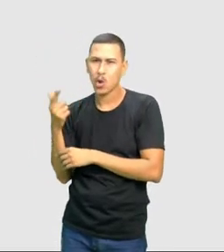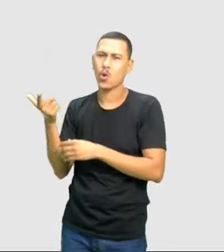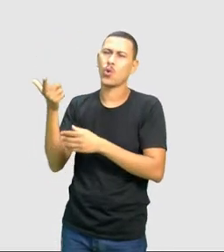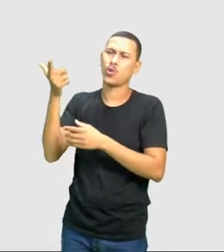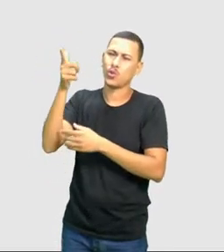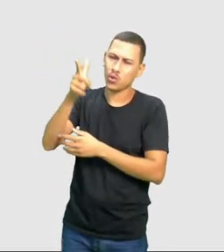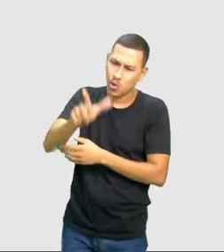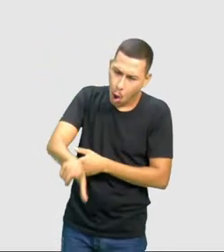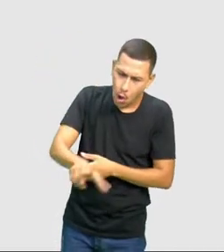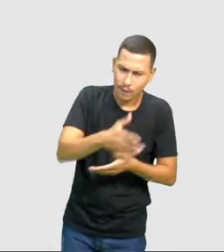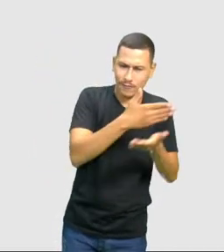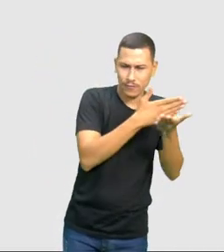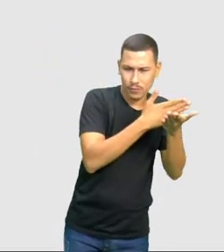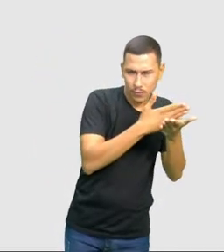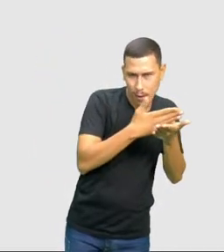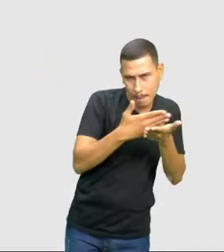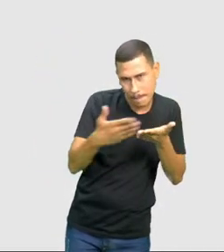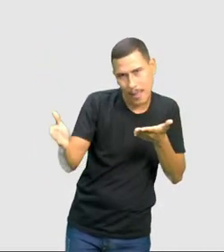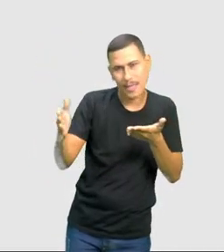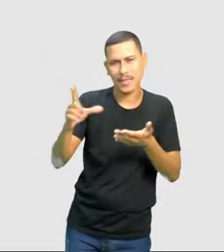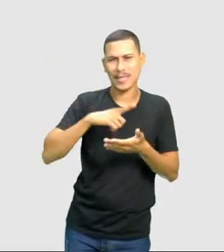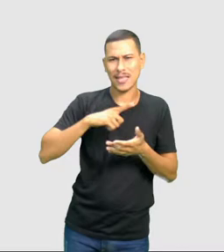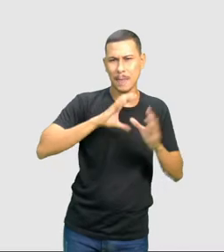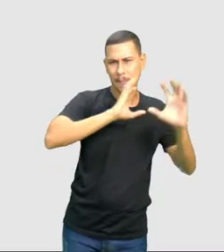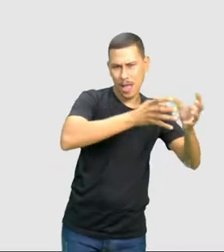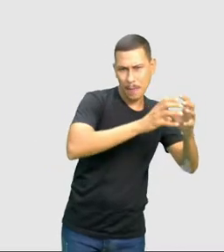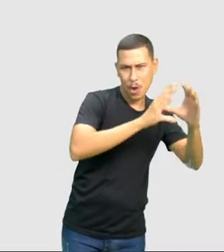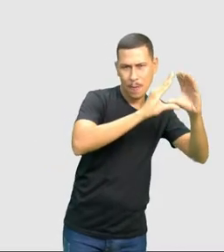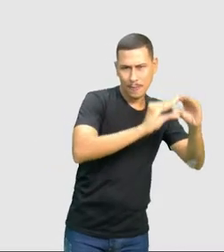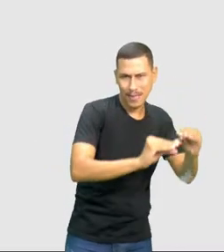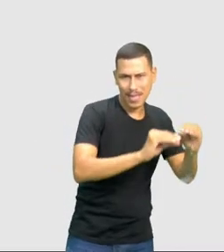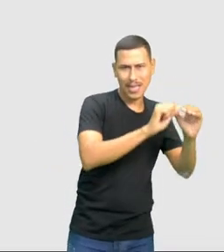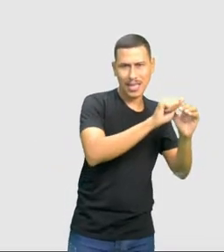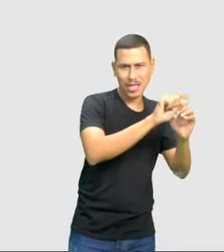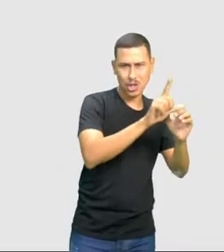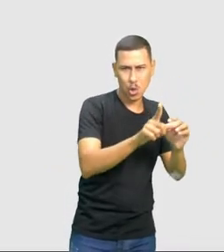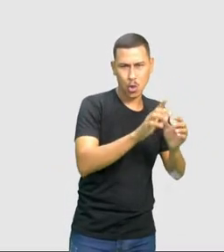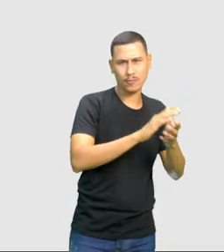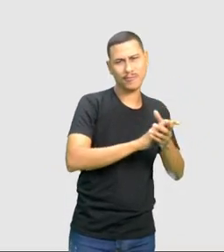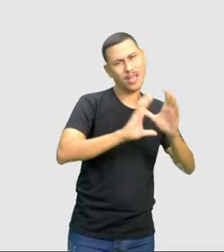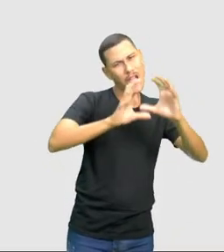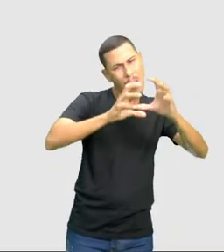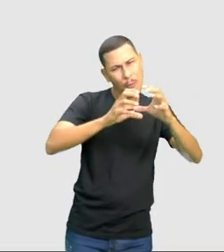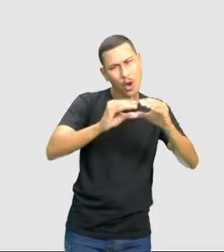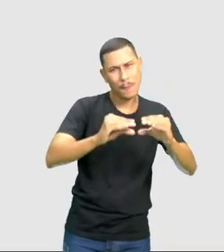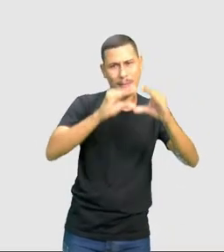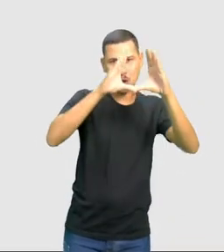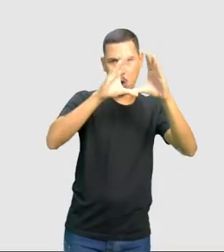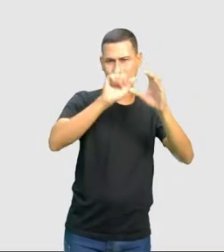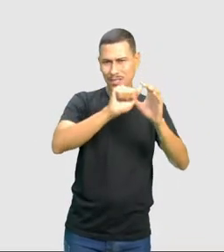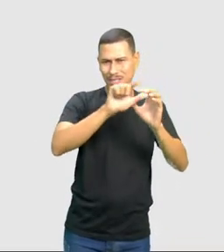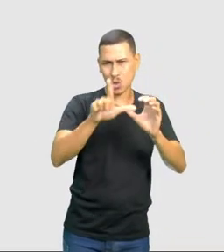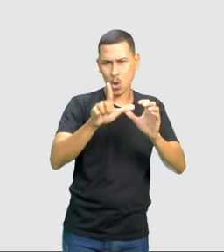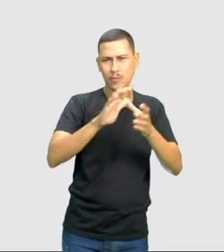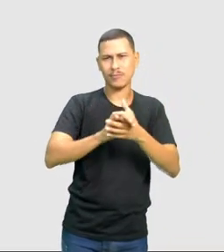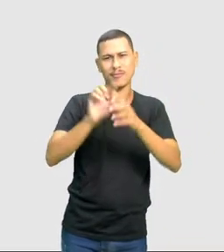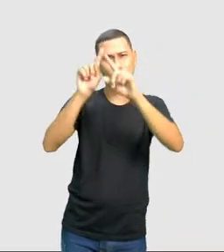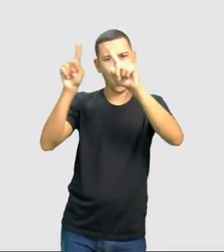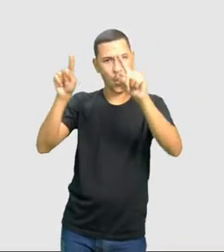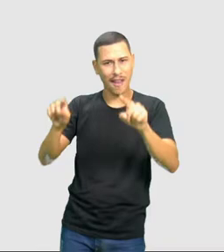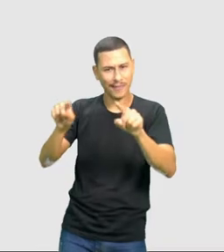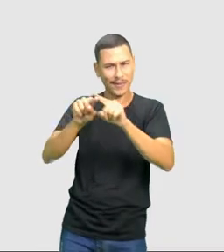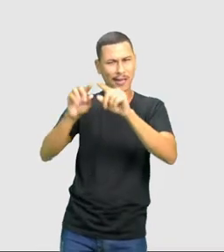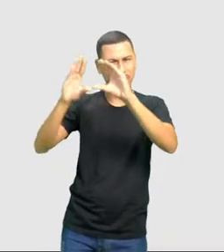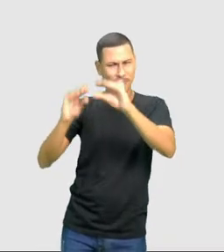Recomeçando a sequência, nós temos a bola pequena azul, a bola maior azul, o